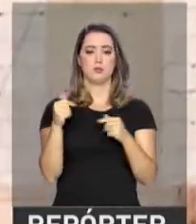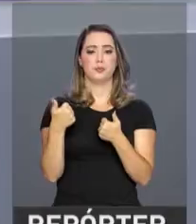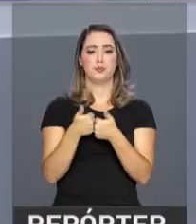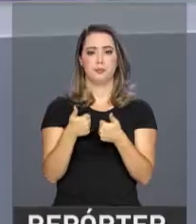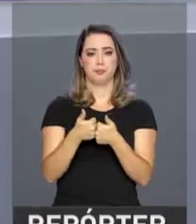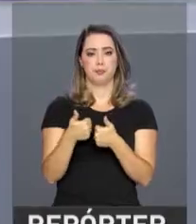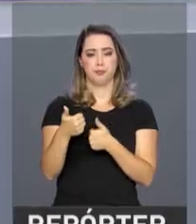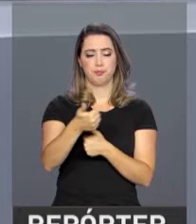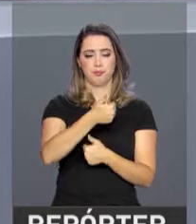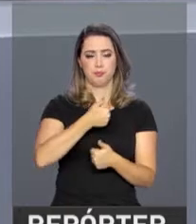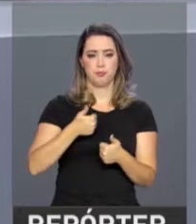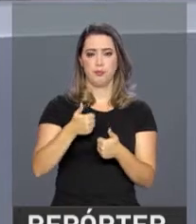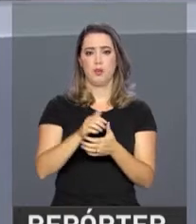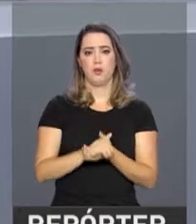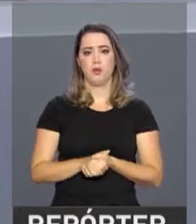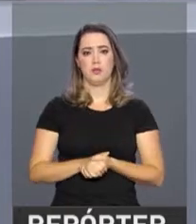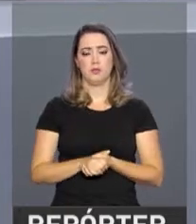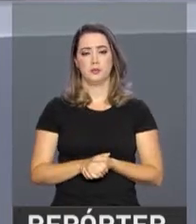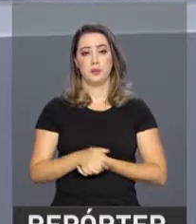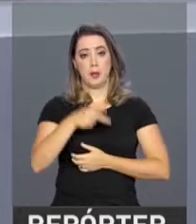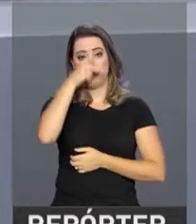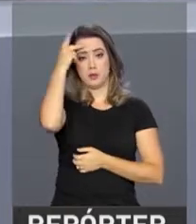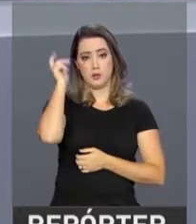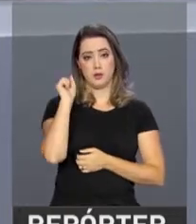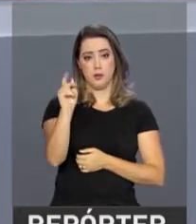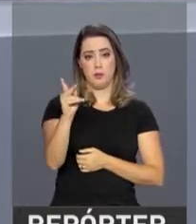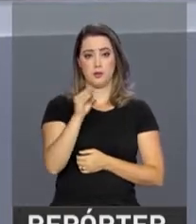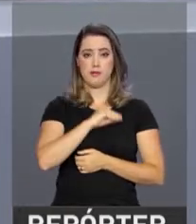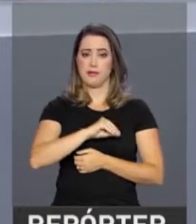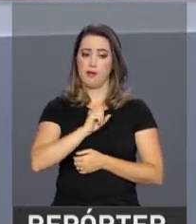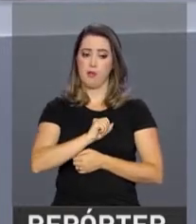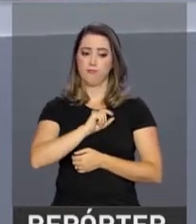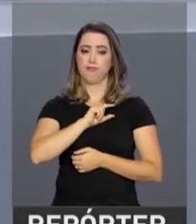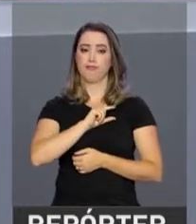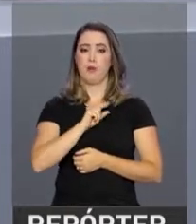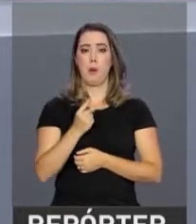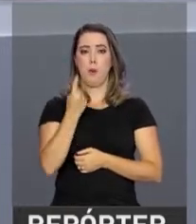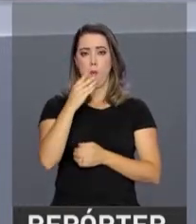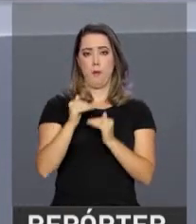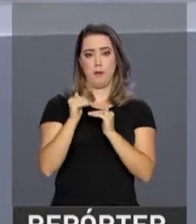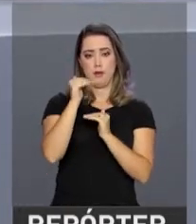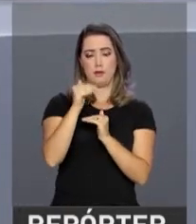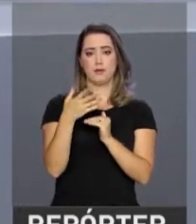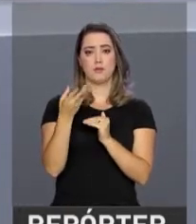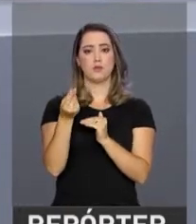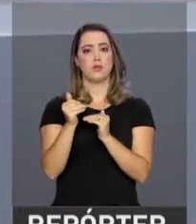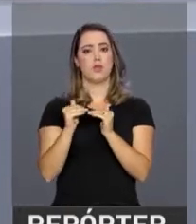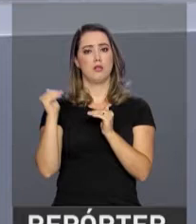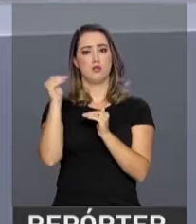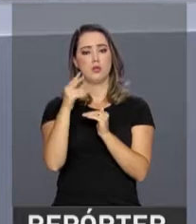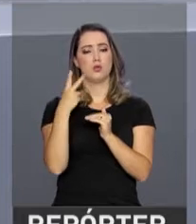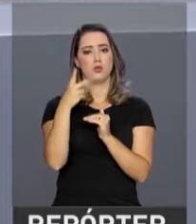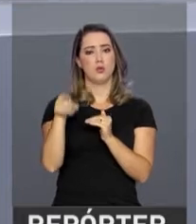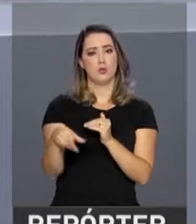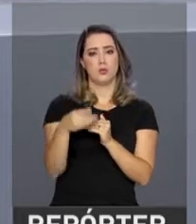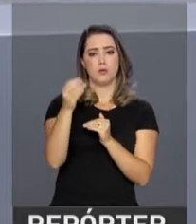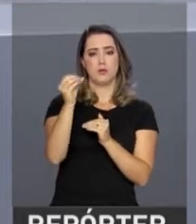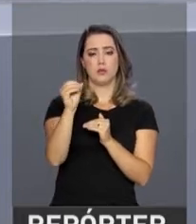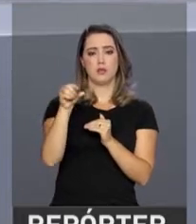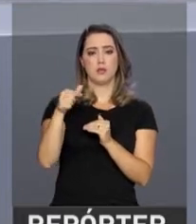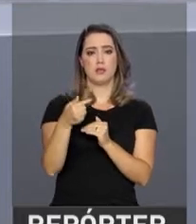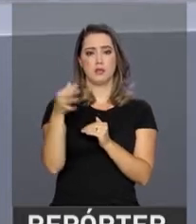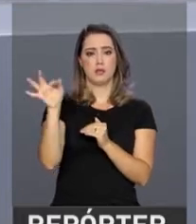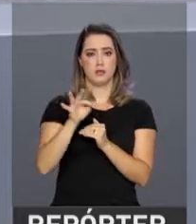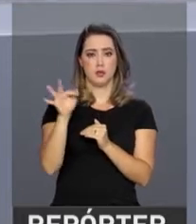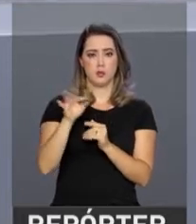entorno aposentados que ganham mais de um salário mínimo vão ter um reajuste de 2,07 por cento o cálculo